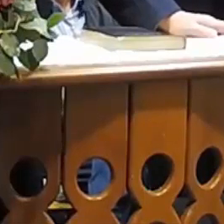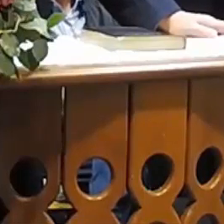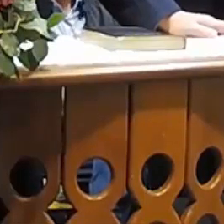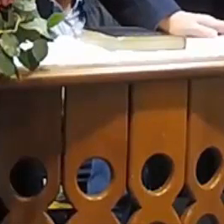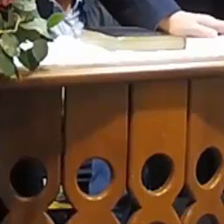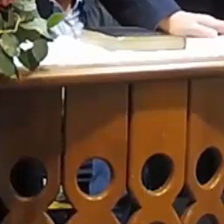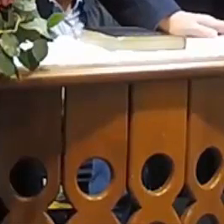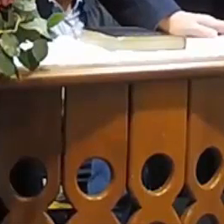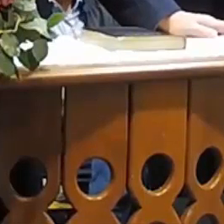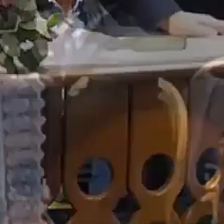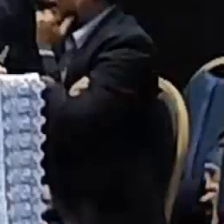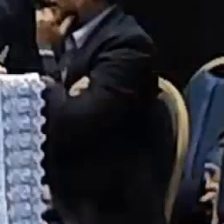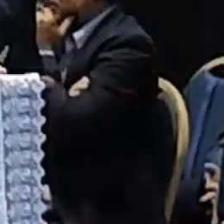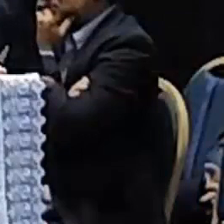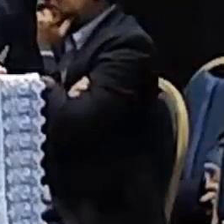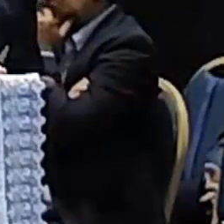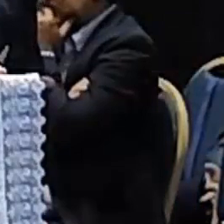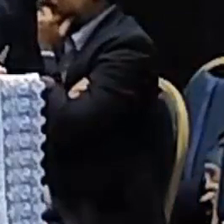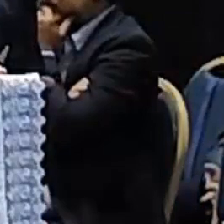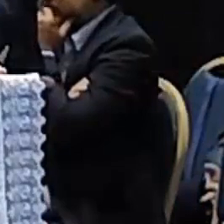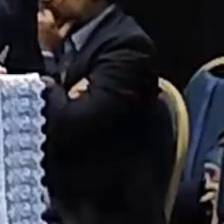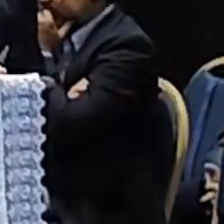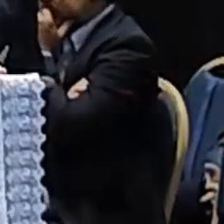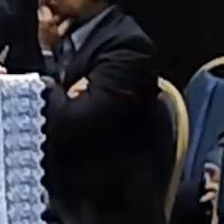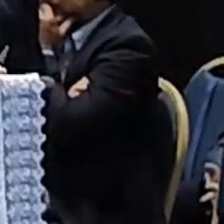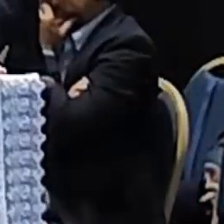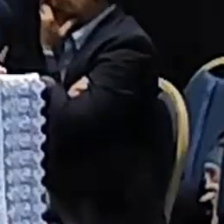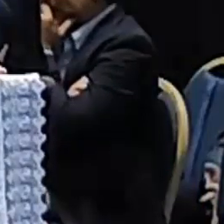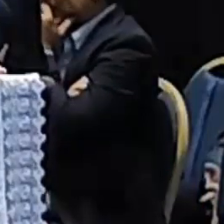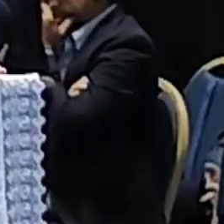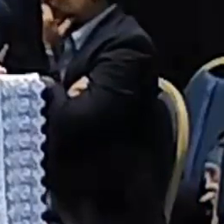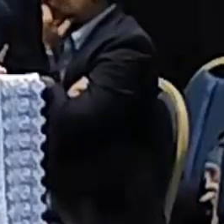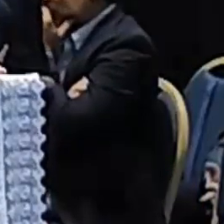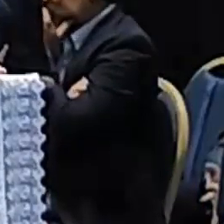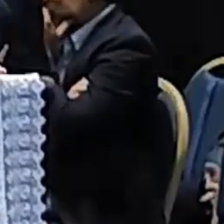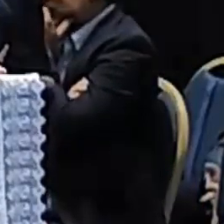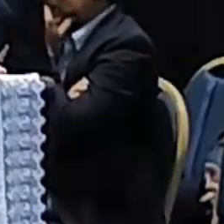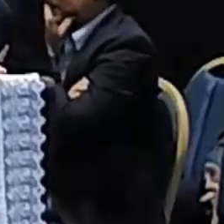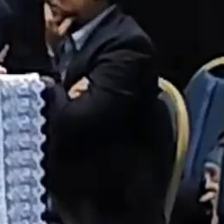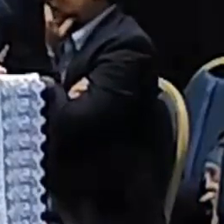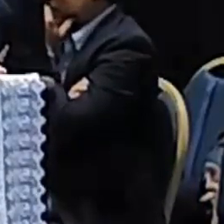nome do Senhor. Aleluia. Glória a Deus.